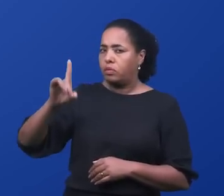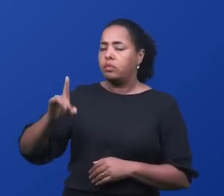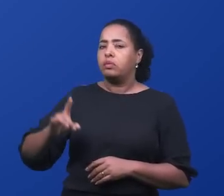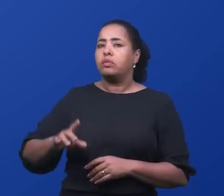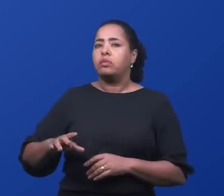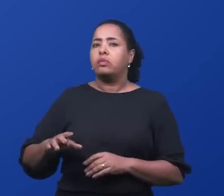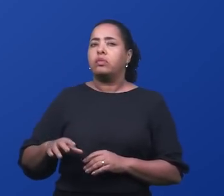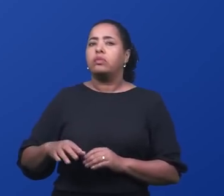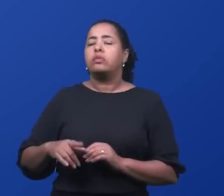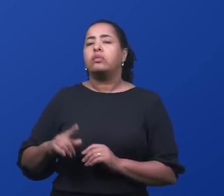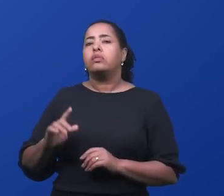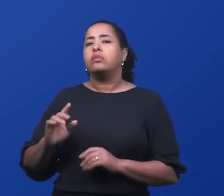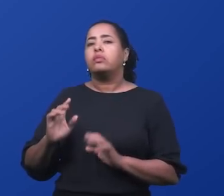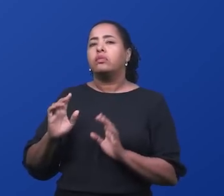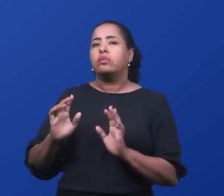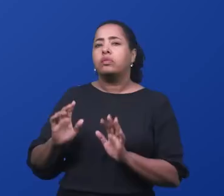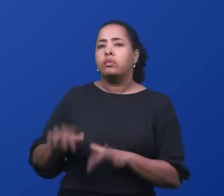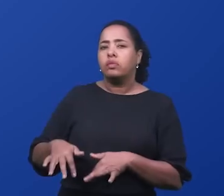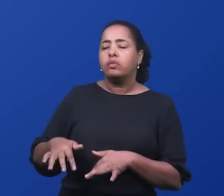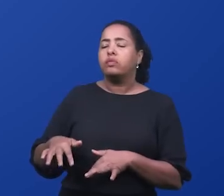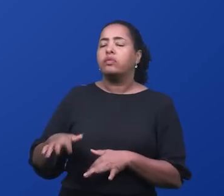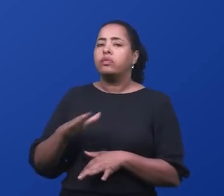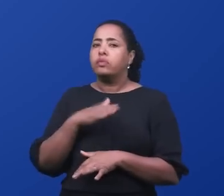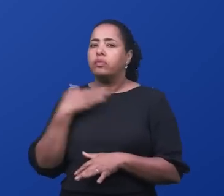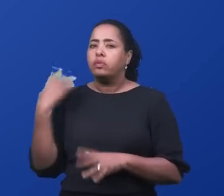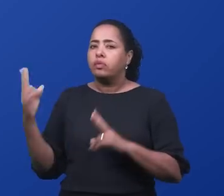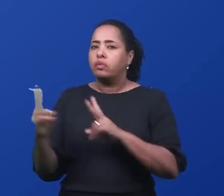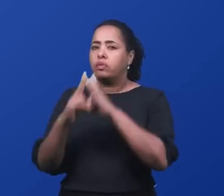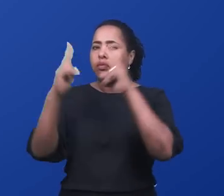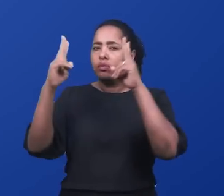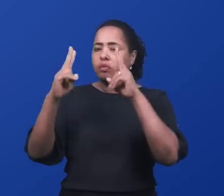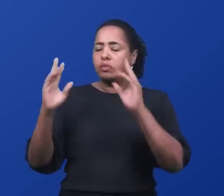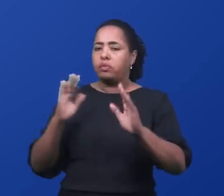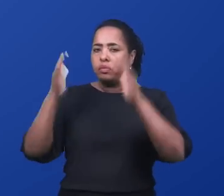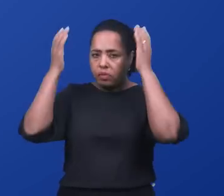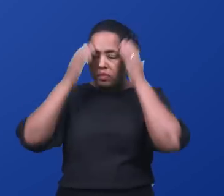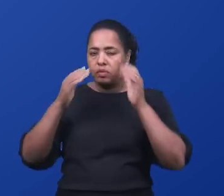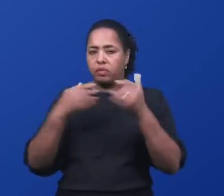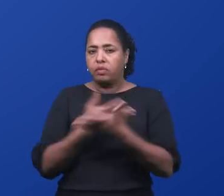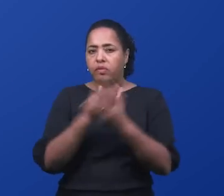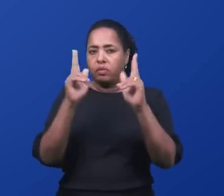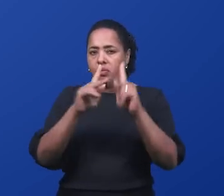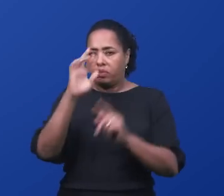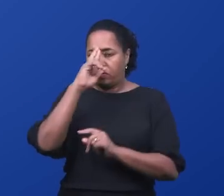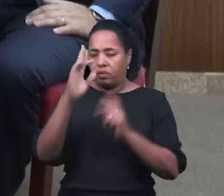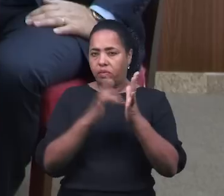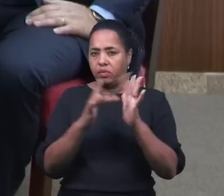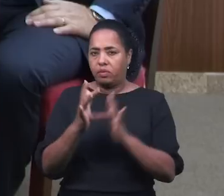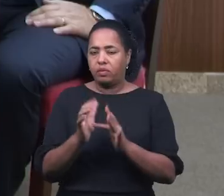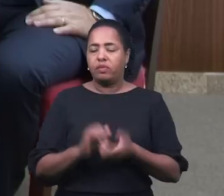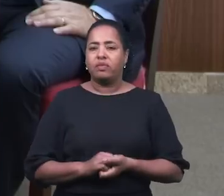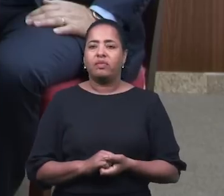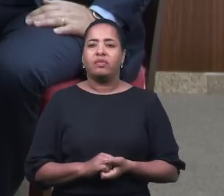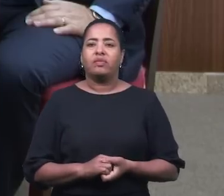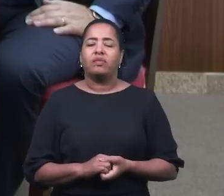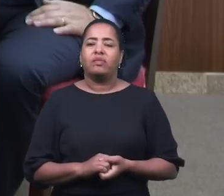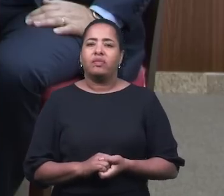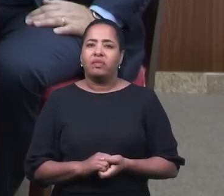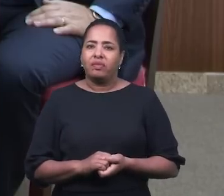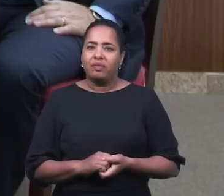terminou farto de dias e com muitas vitórias do seu reinado. A todos a paz do Senhor Jesus. Meus